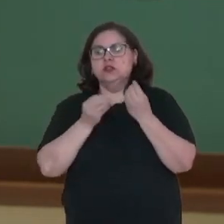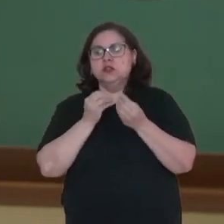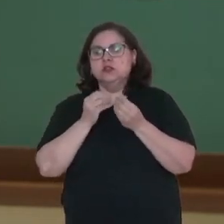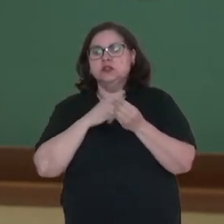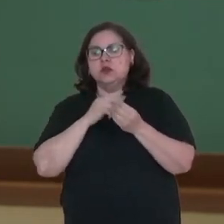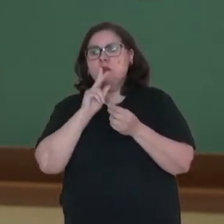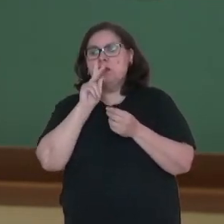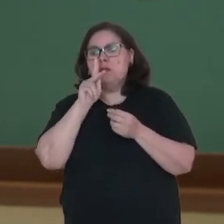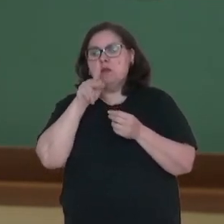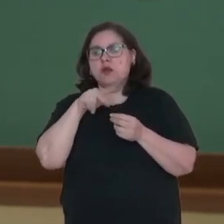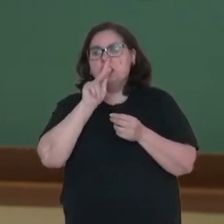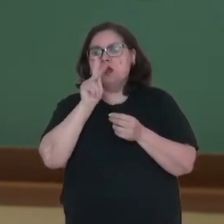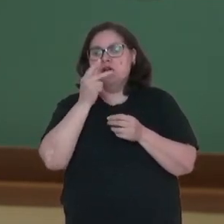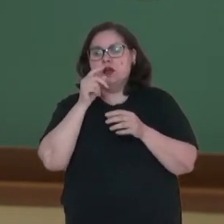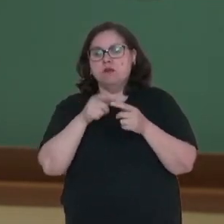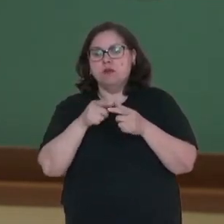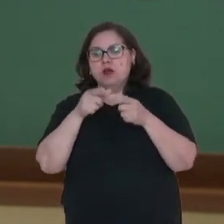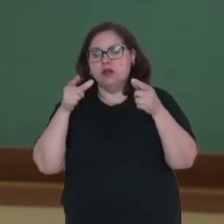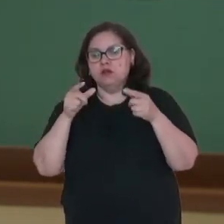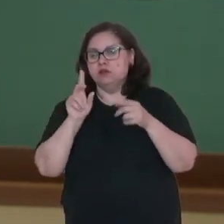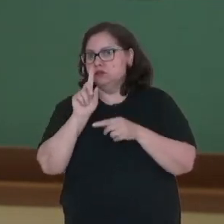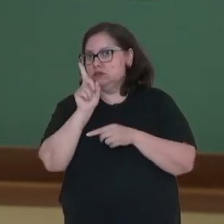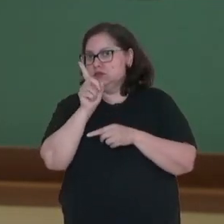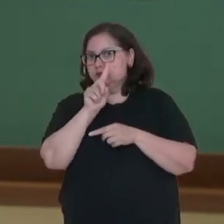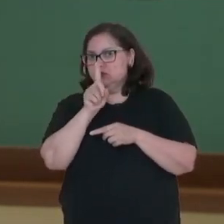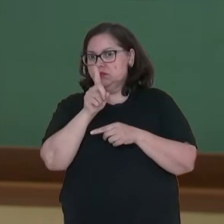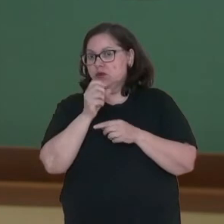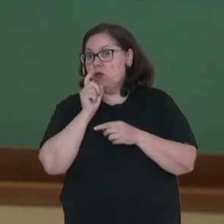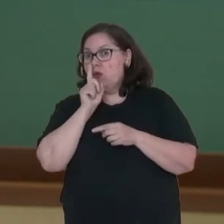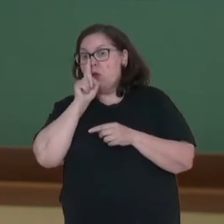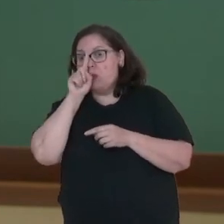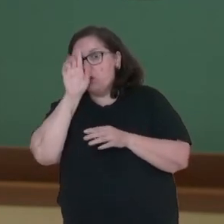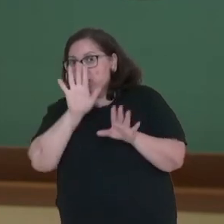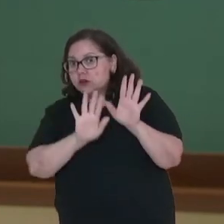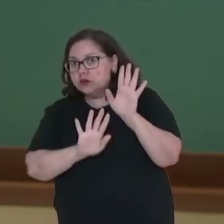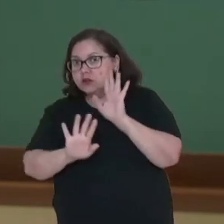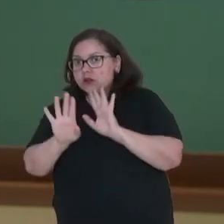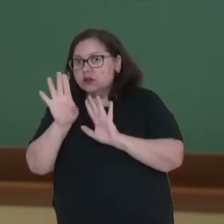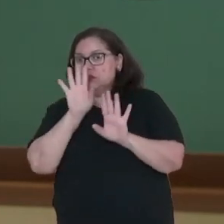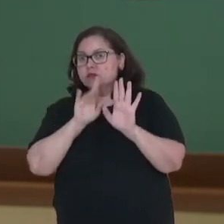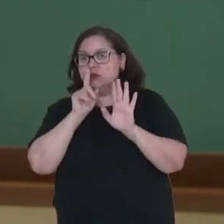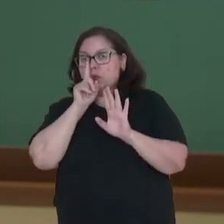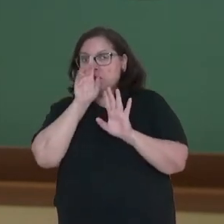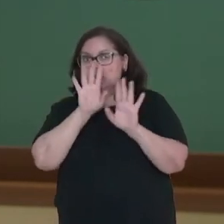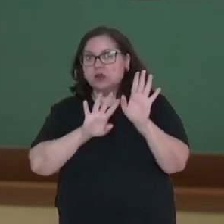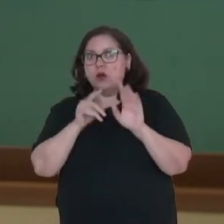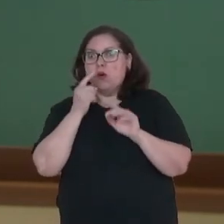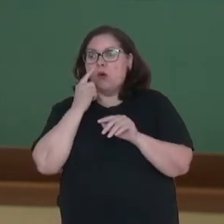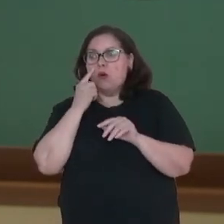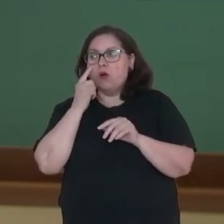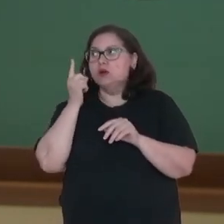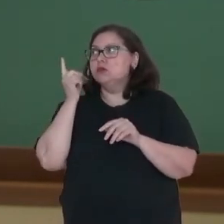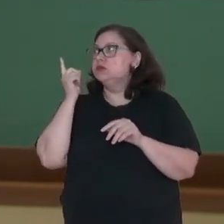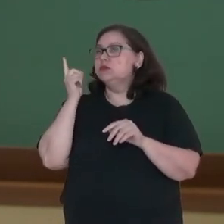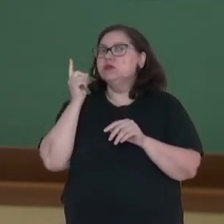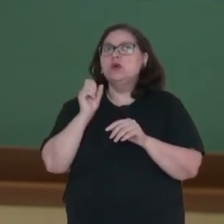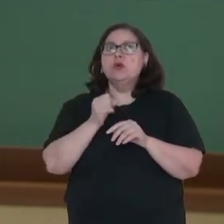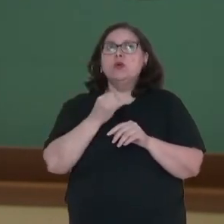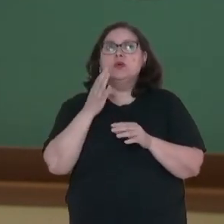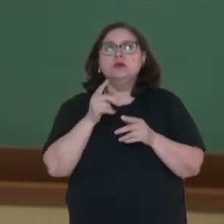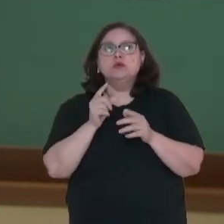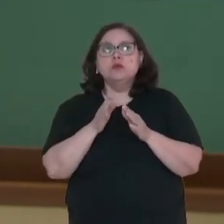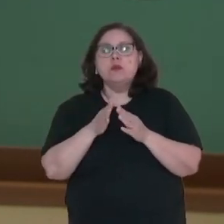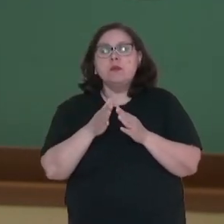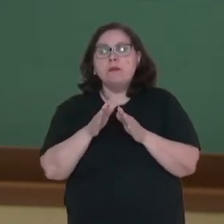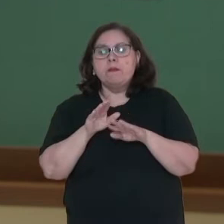tem o pH maior? Não! Cuidado! Olha lá, hein? Quanto